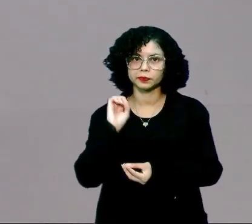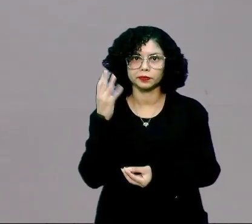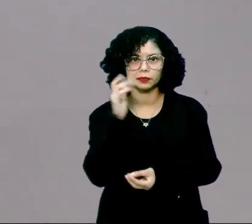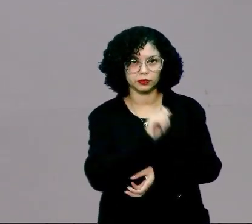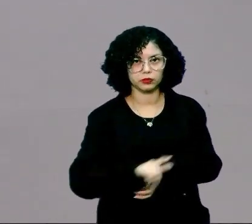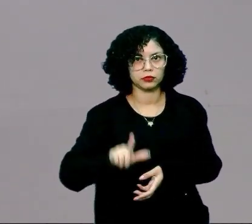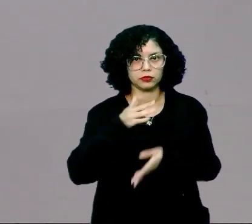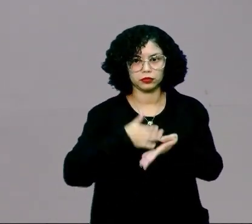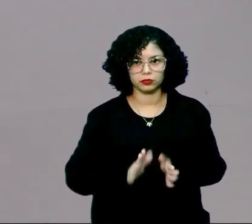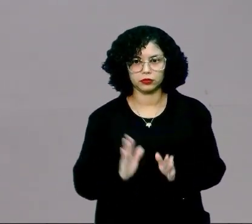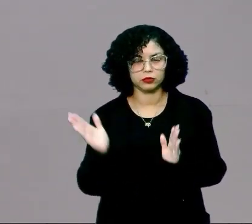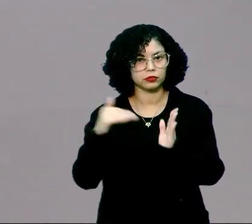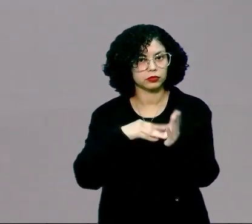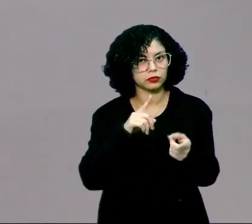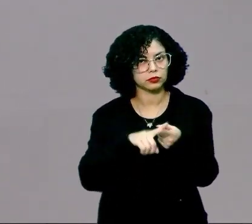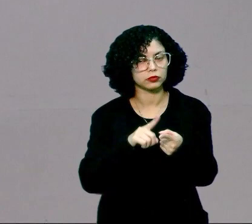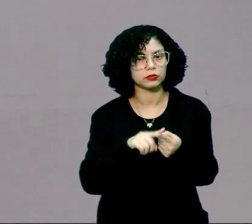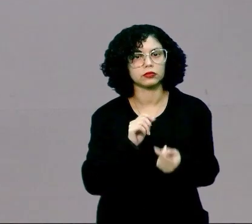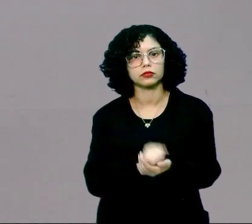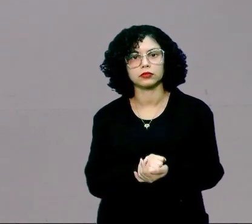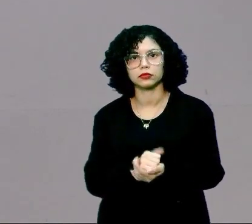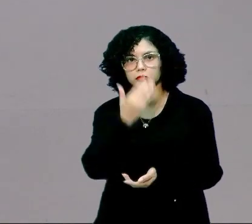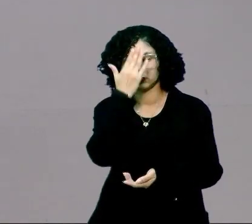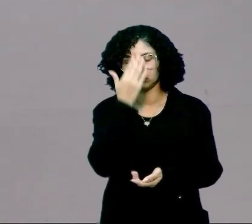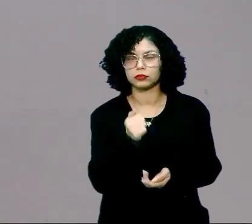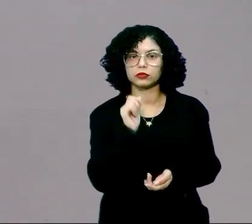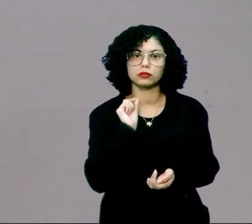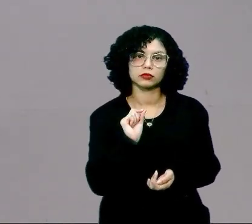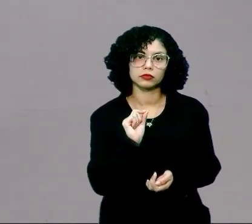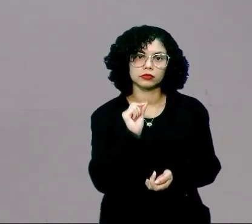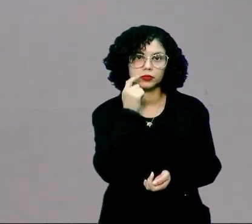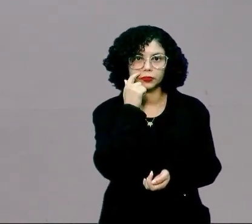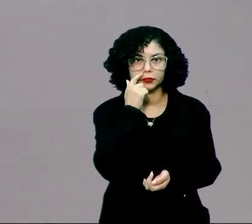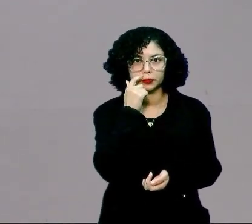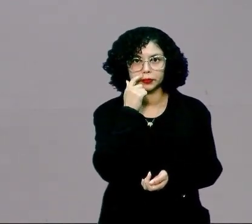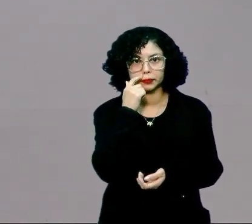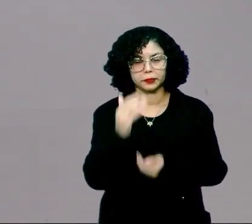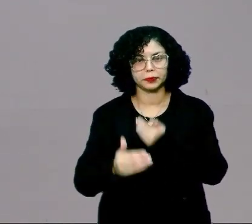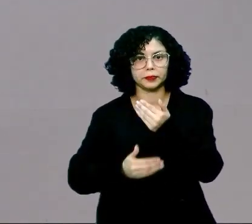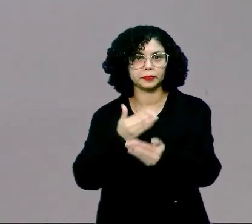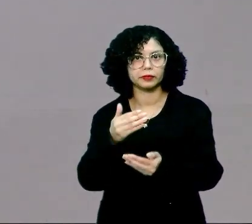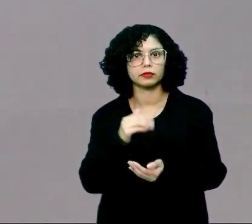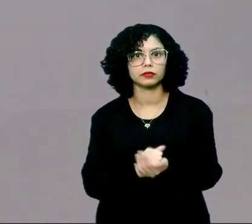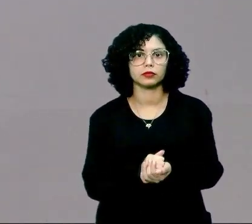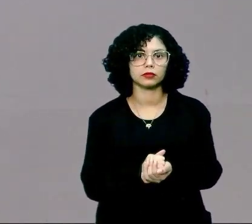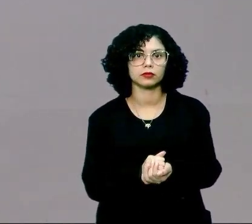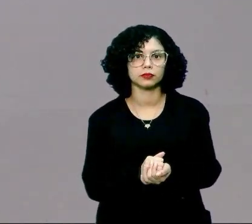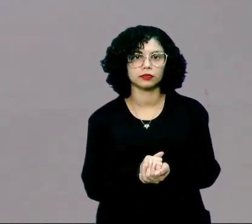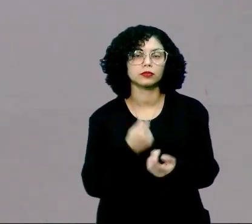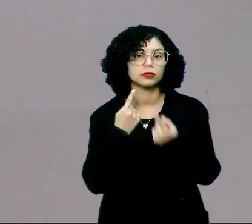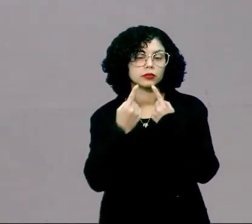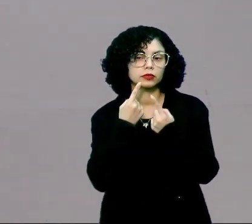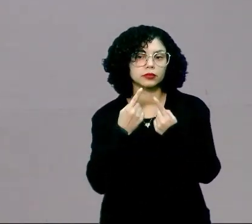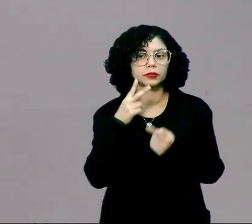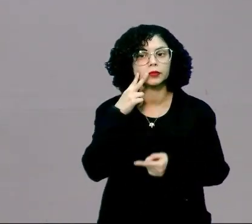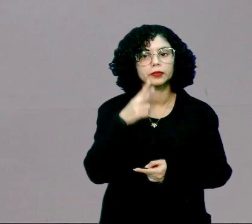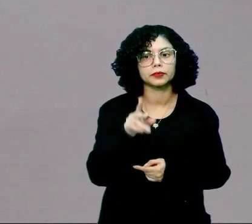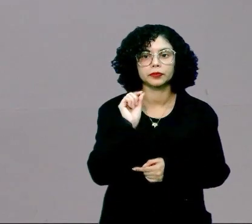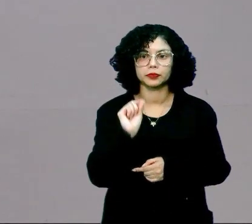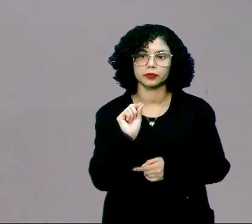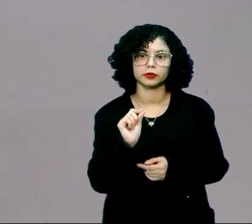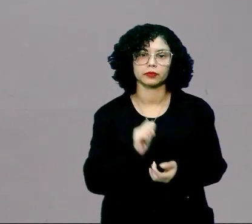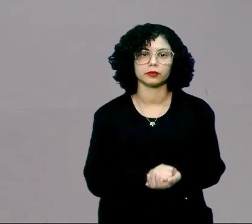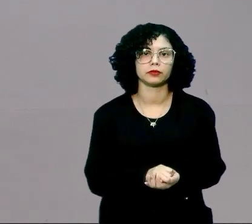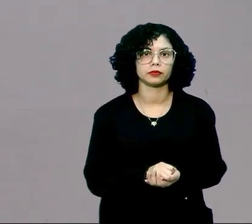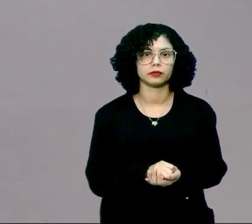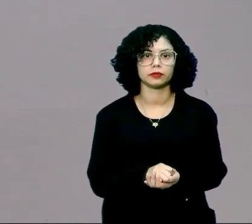literatura nasce. Até porque a gente sabe que nós, quando falamos do processo de comunicação, o que é que a gente vê? A gente